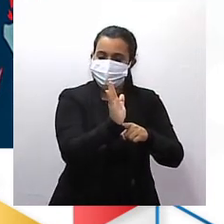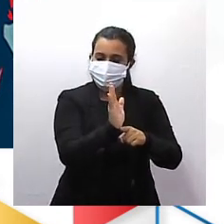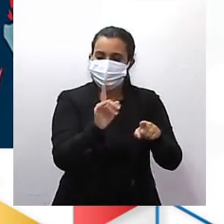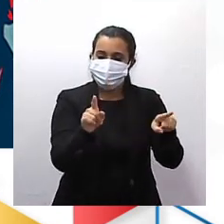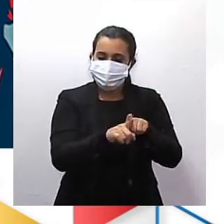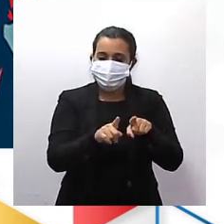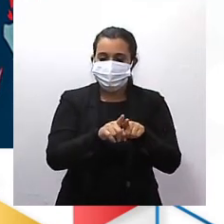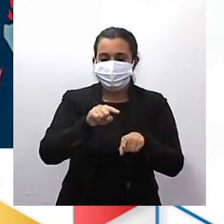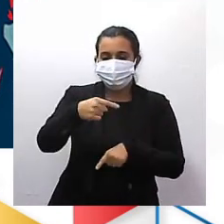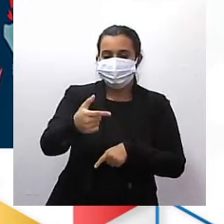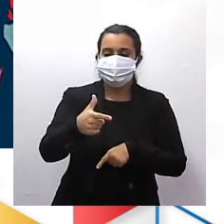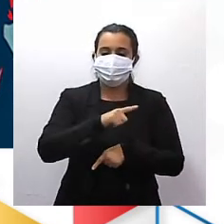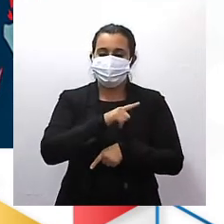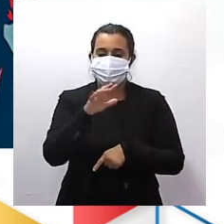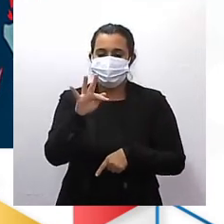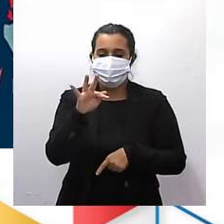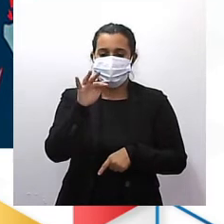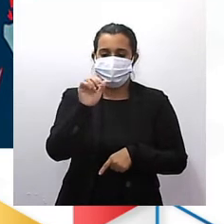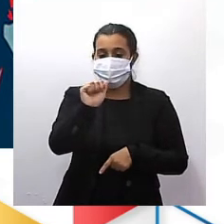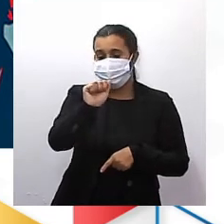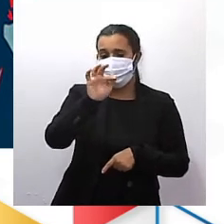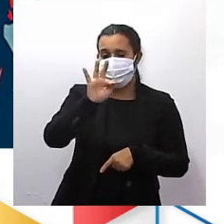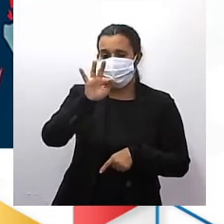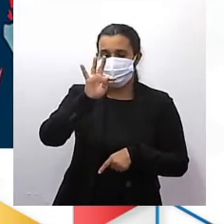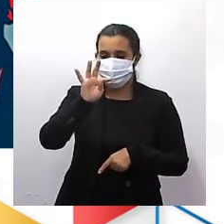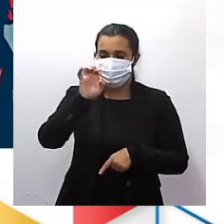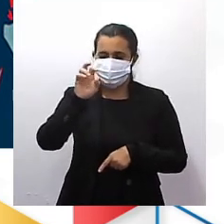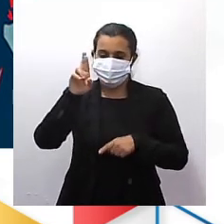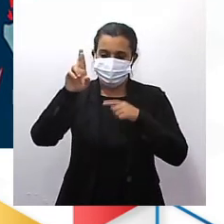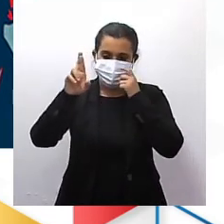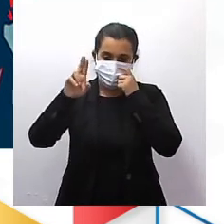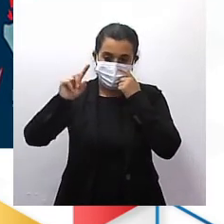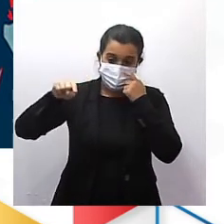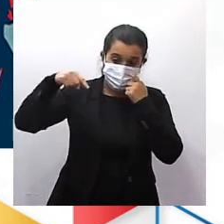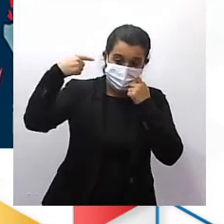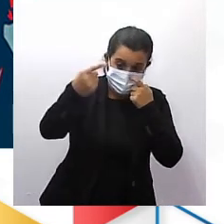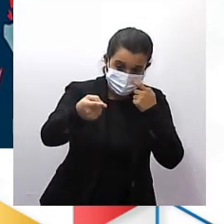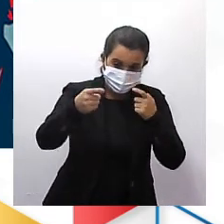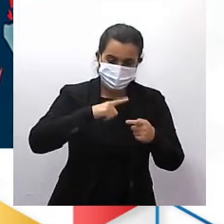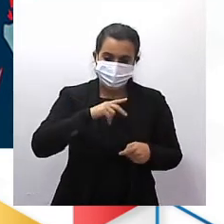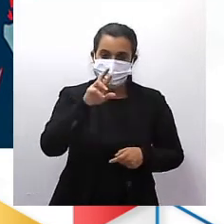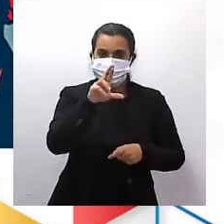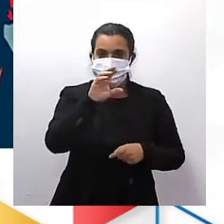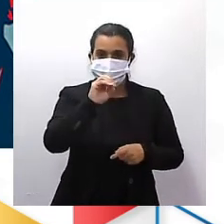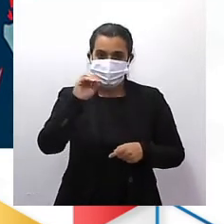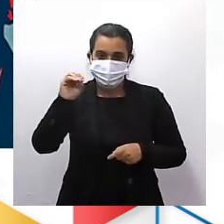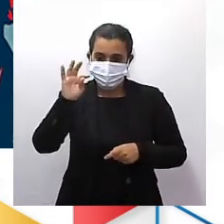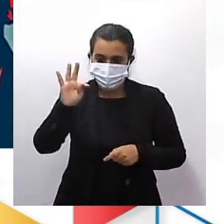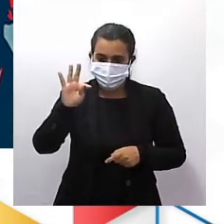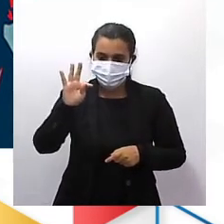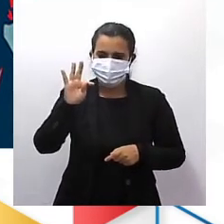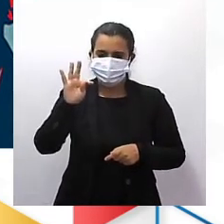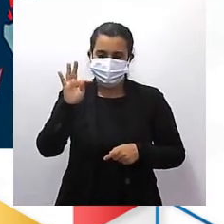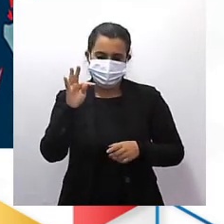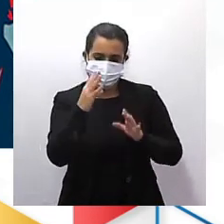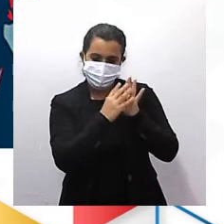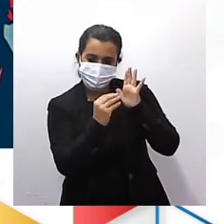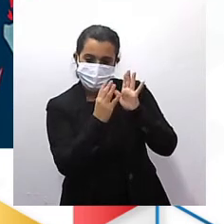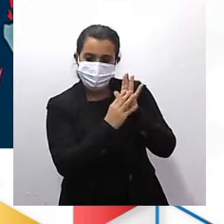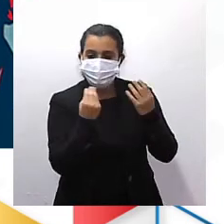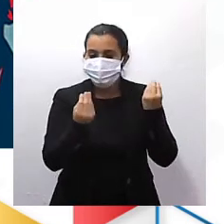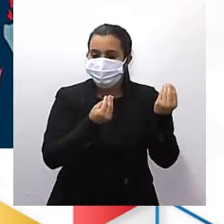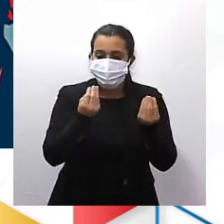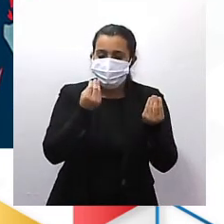modal verbs, depois desse modal verbo, the root form of a verb is generally used. A raiz de